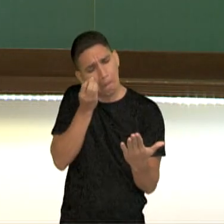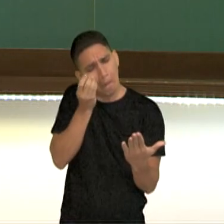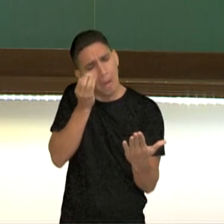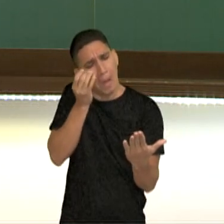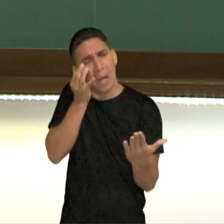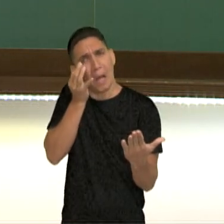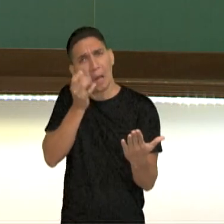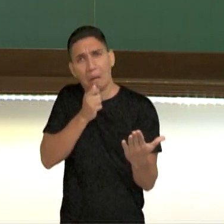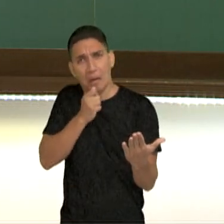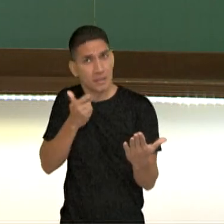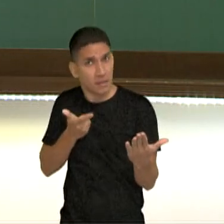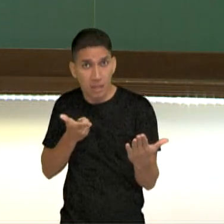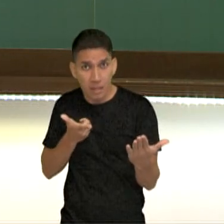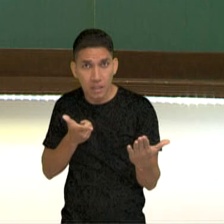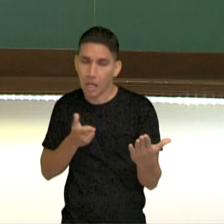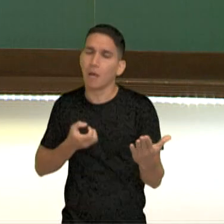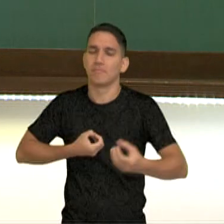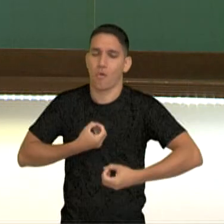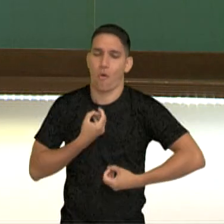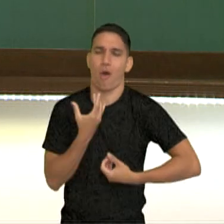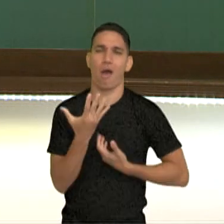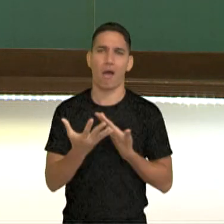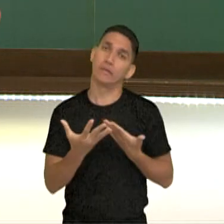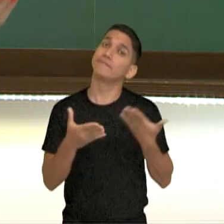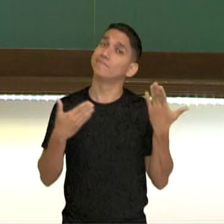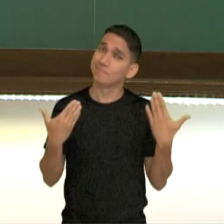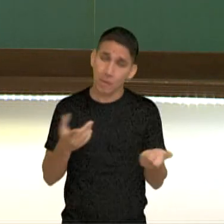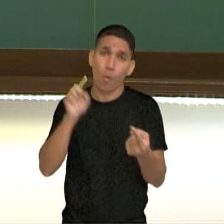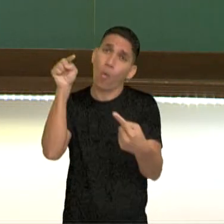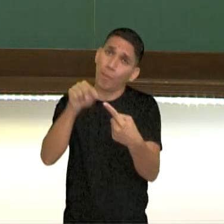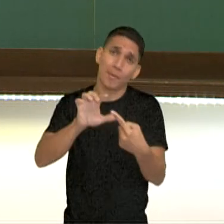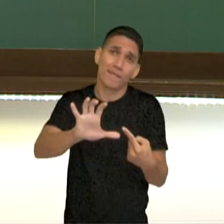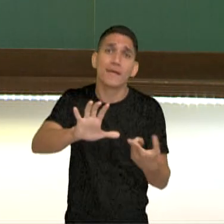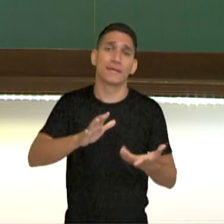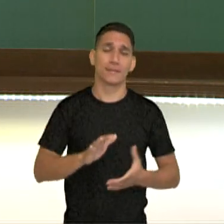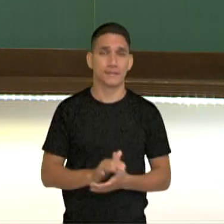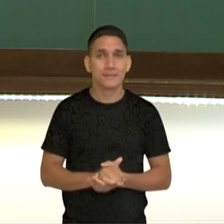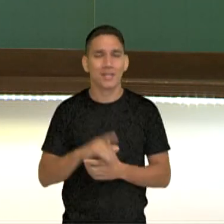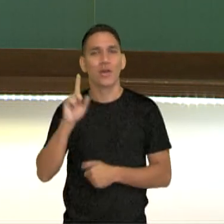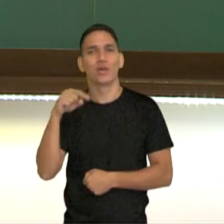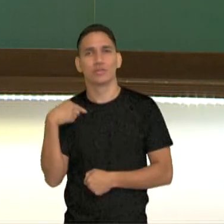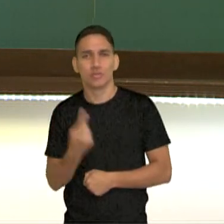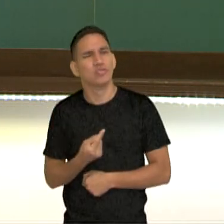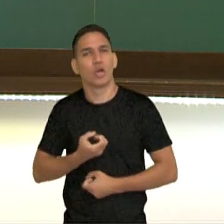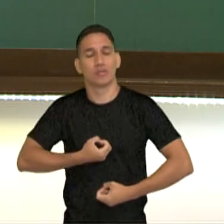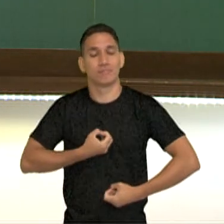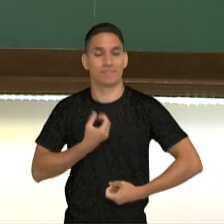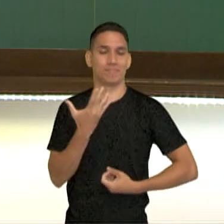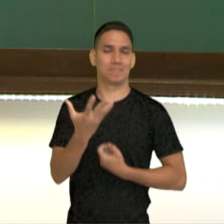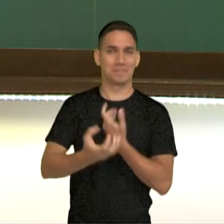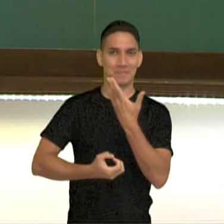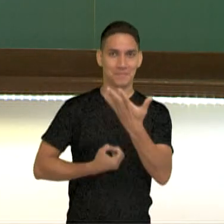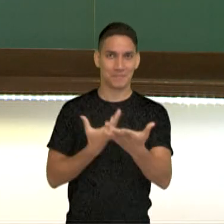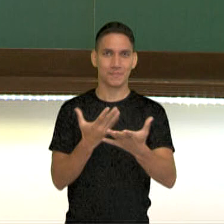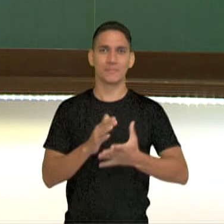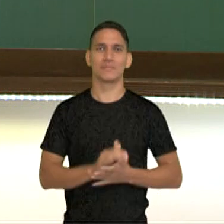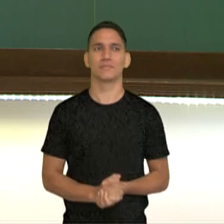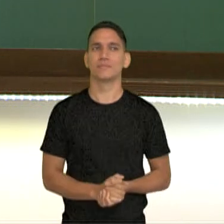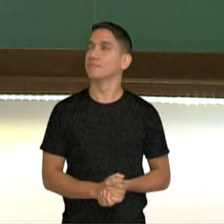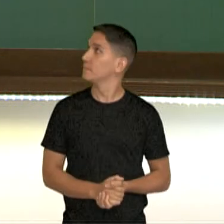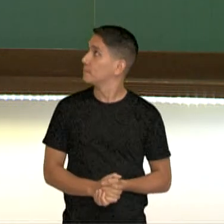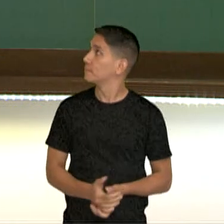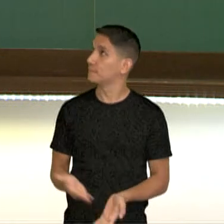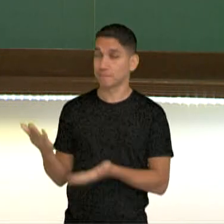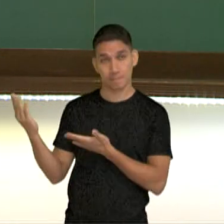uma poesia, né? Então, esse é um dos objetivos dos nossos poemas.